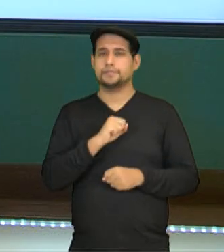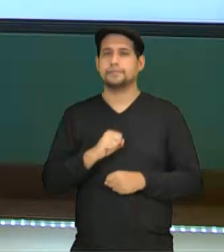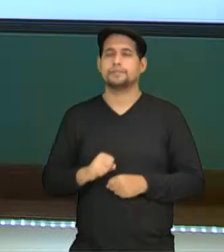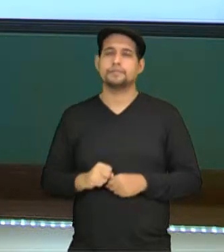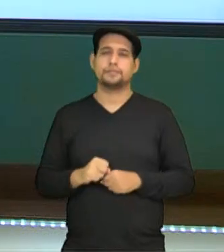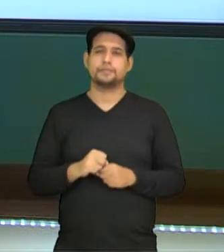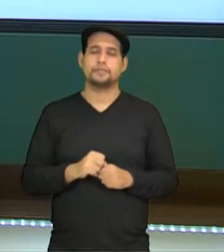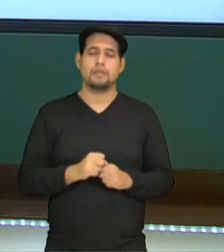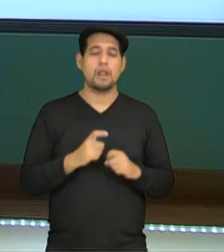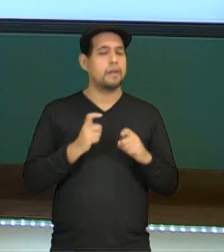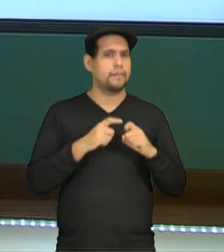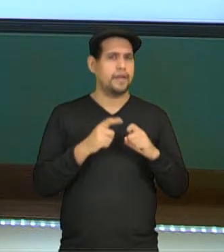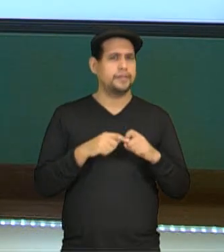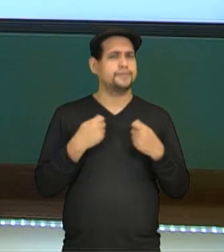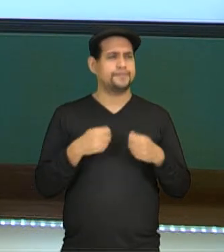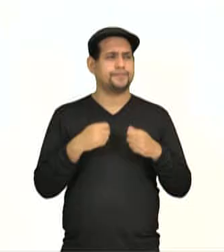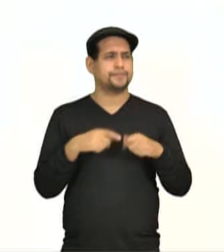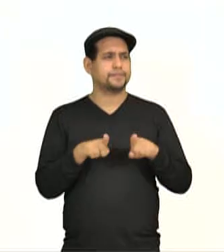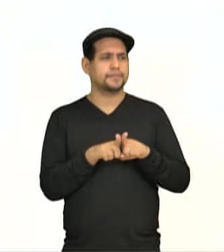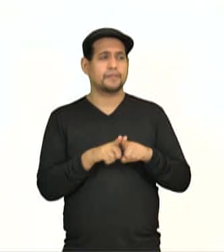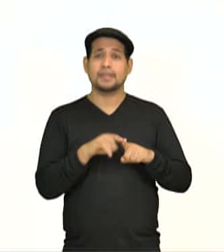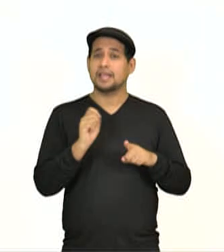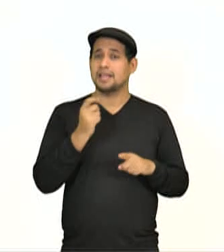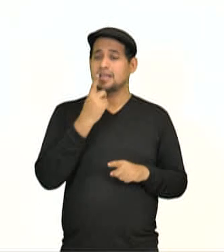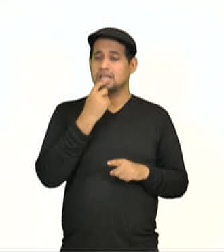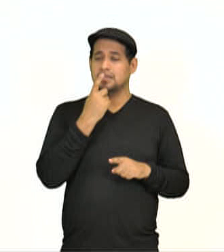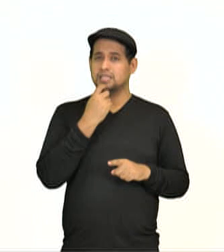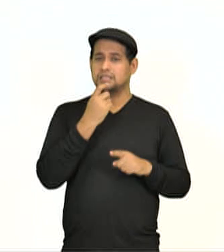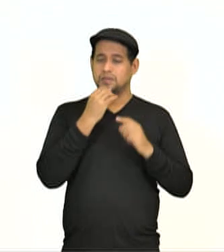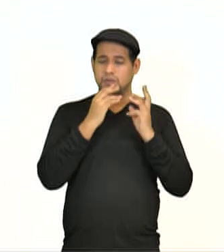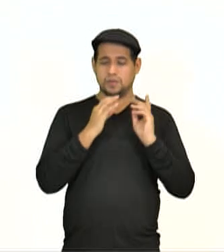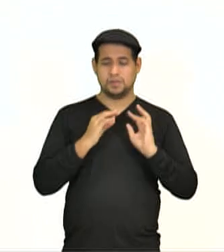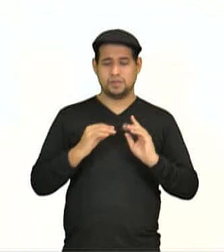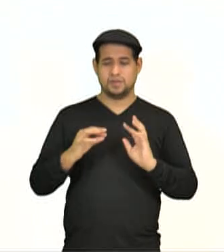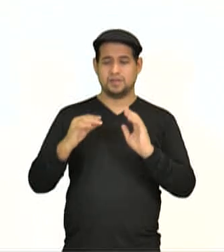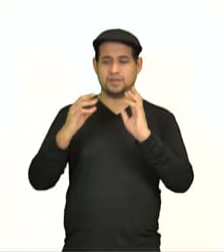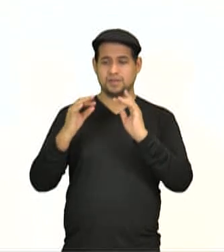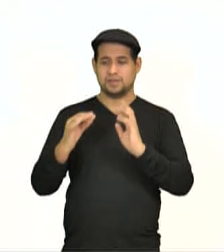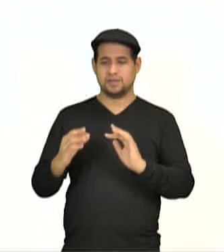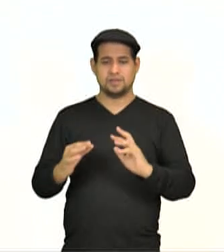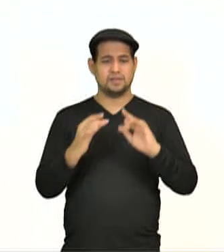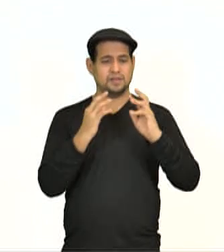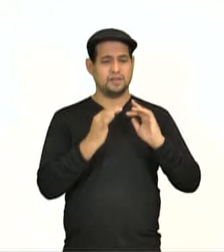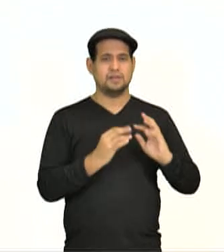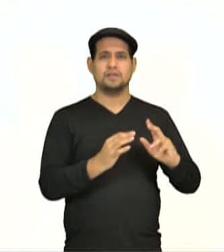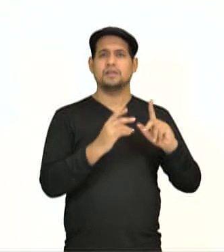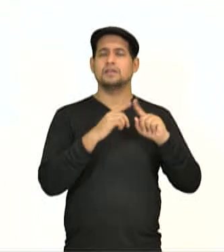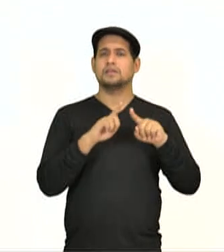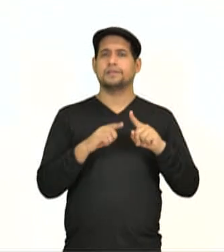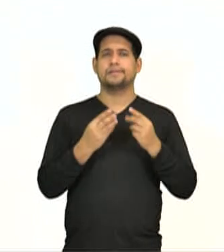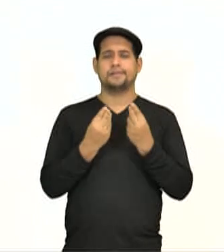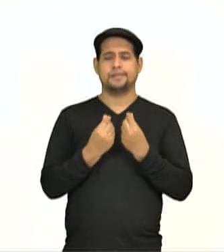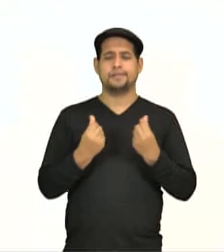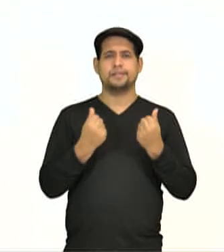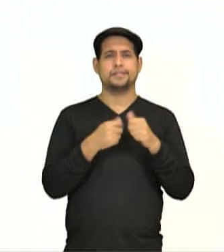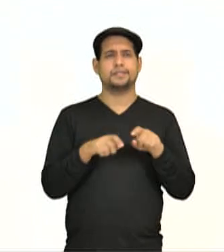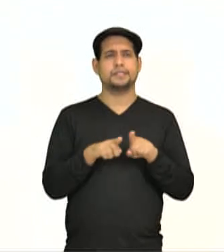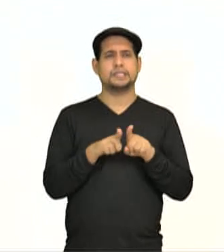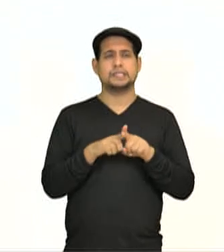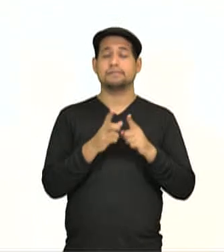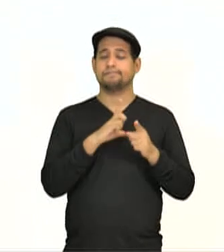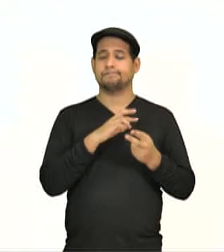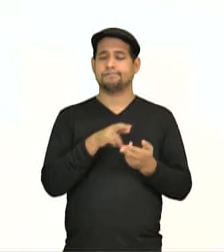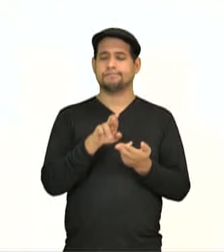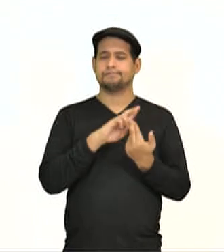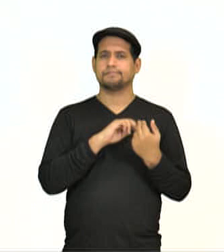socorro médico de preferência. Ao cair na corrente sanguínea, o medicamento interfere na produção do componente das plaquetas, responsável